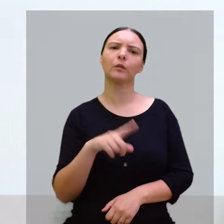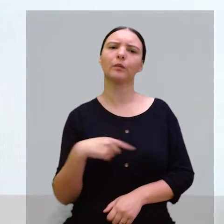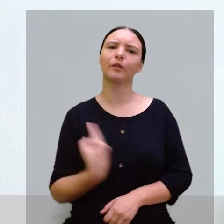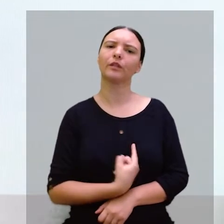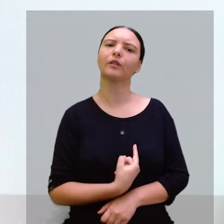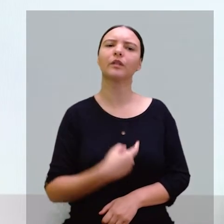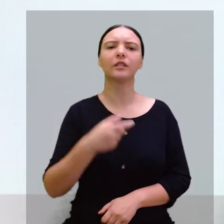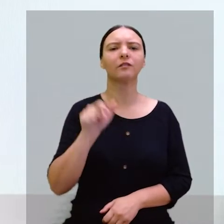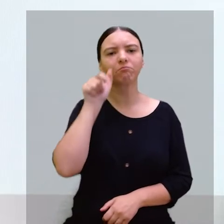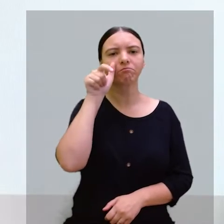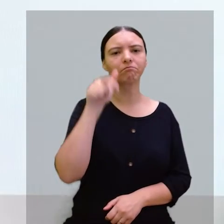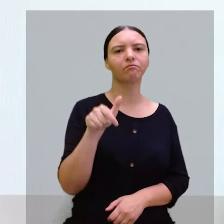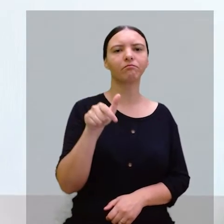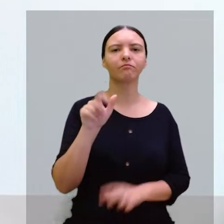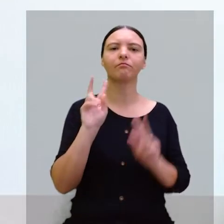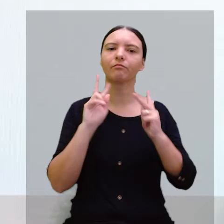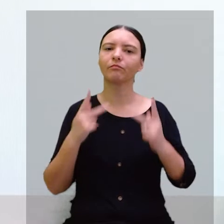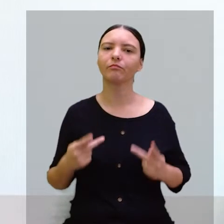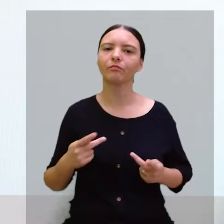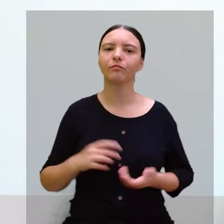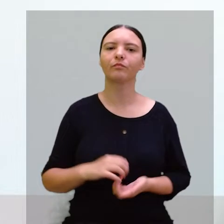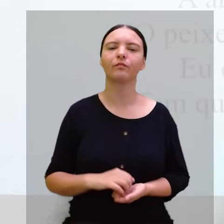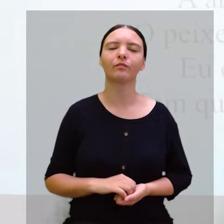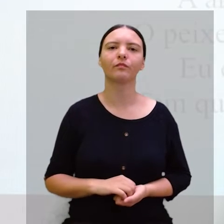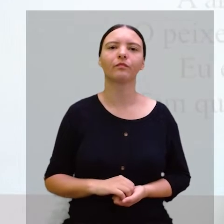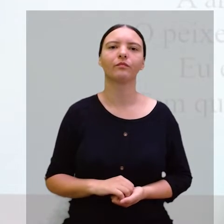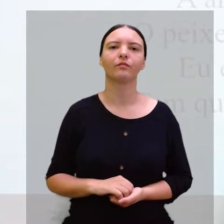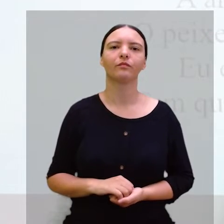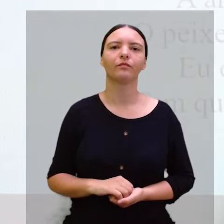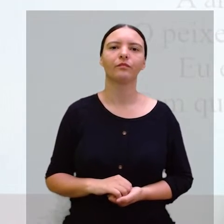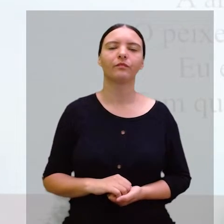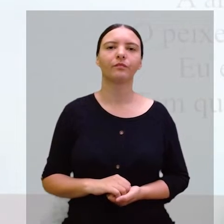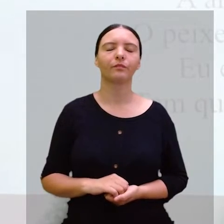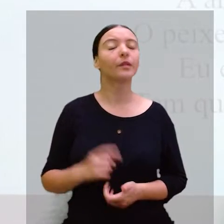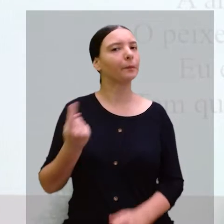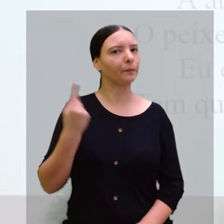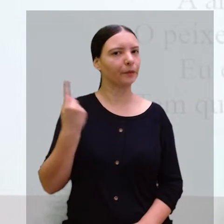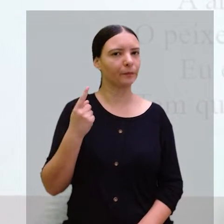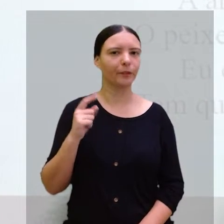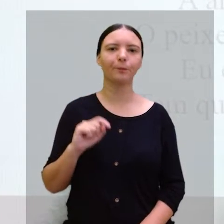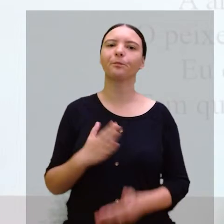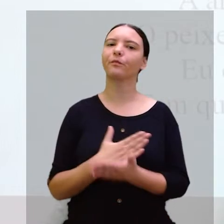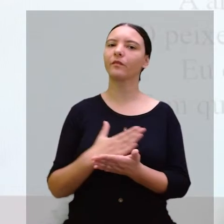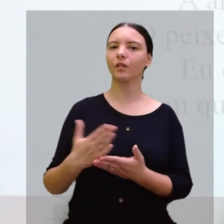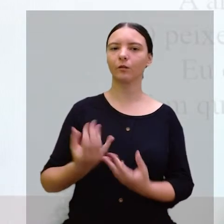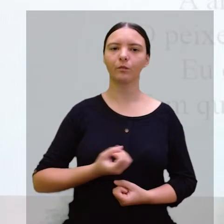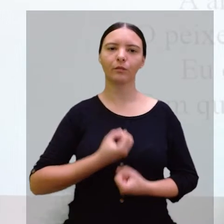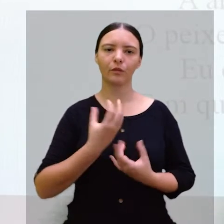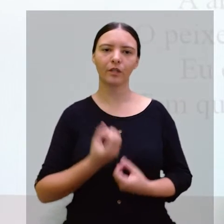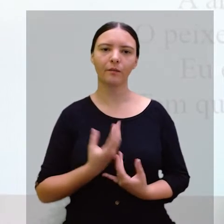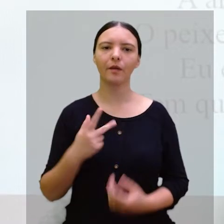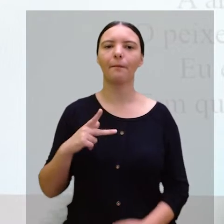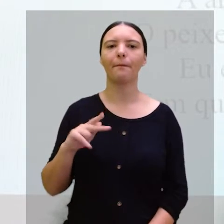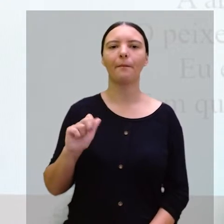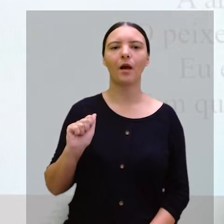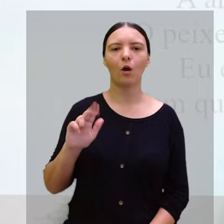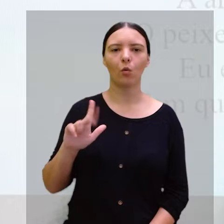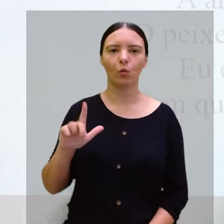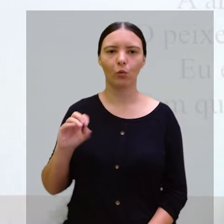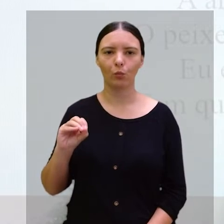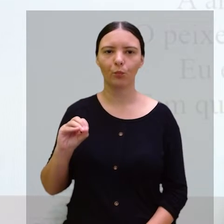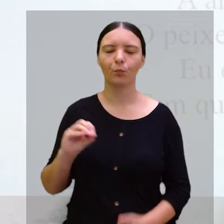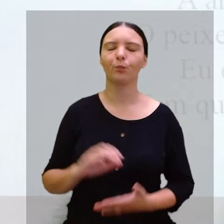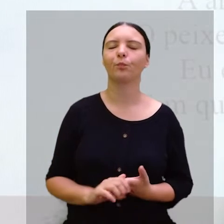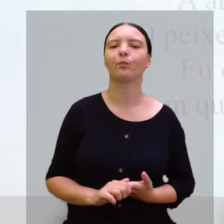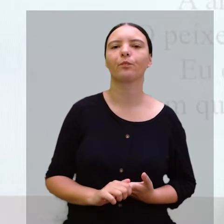interessar por essas produções humanas. Uma primeira, queria começar com esse poema do Paulo Leminski.